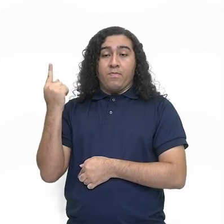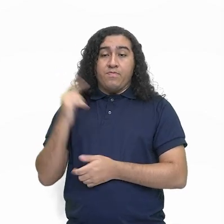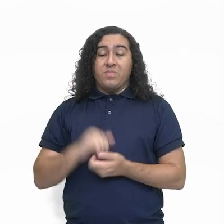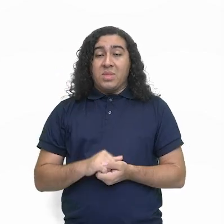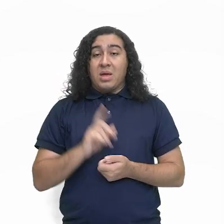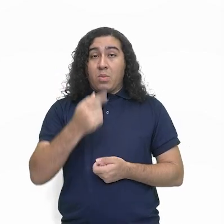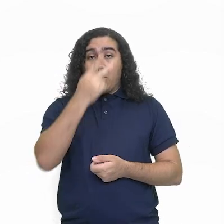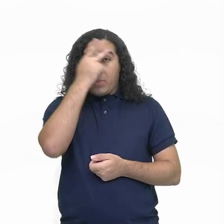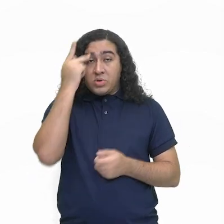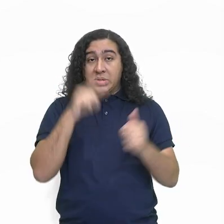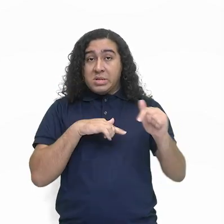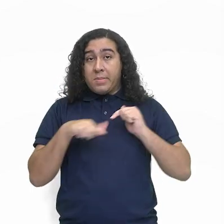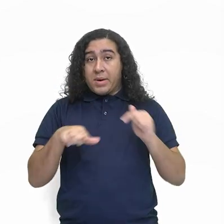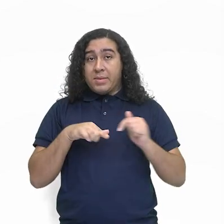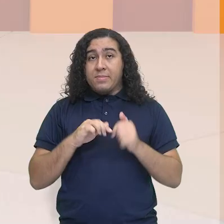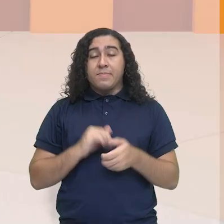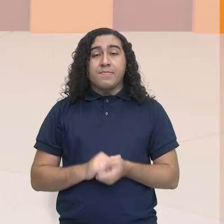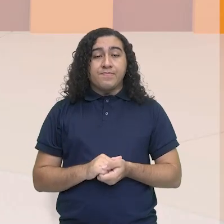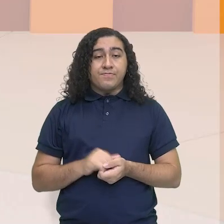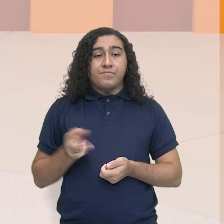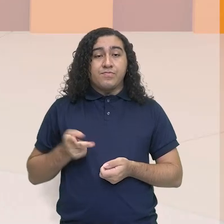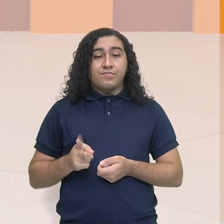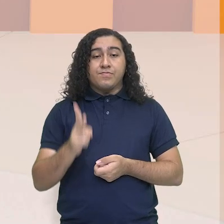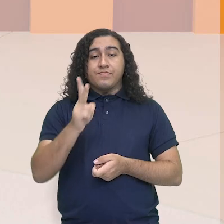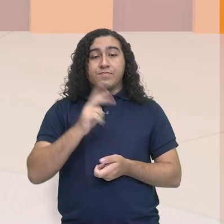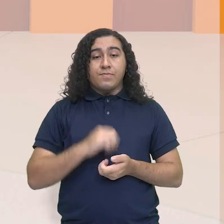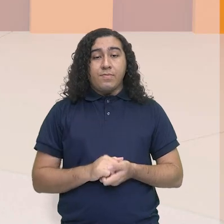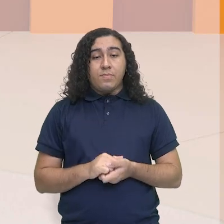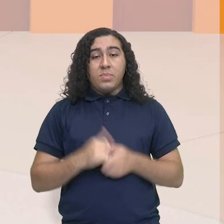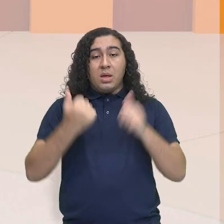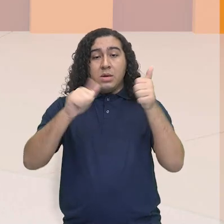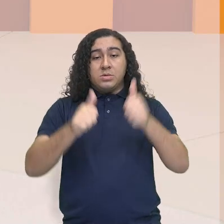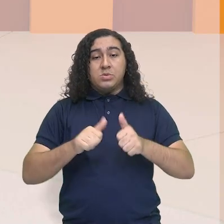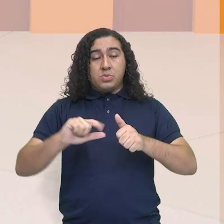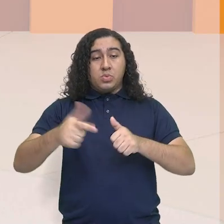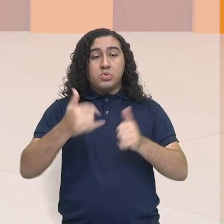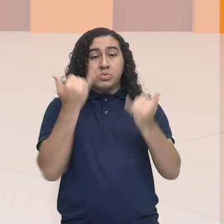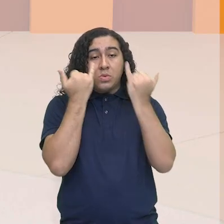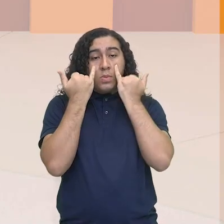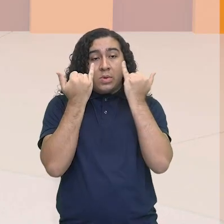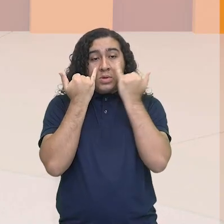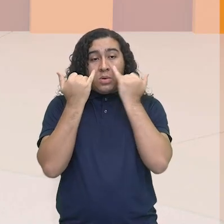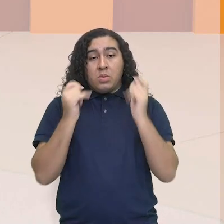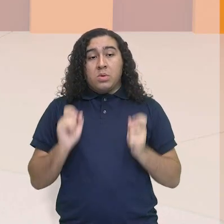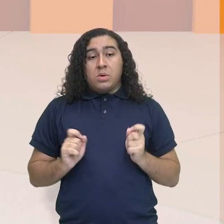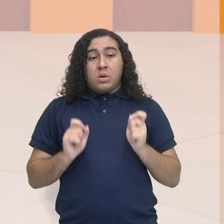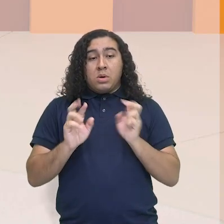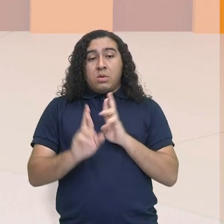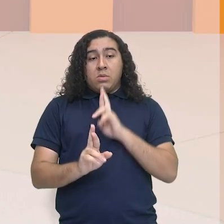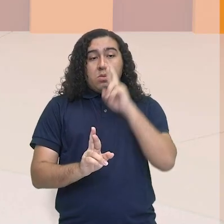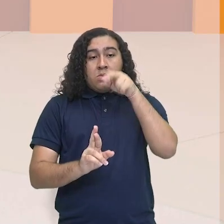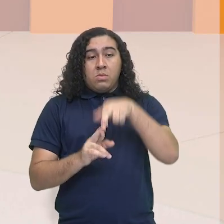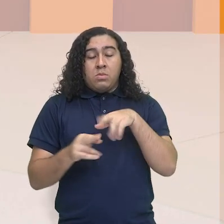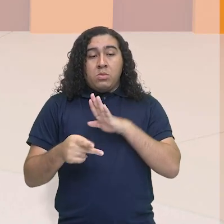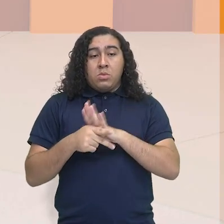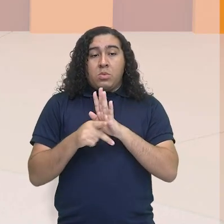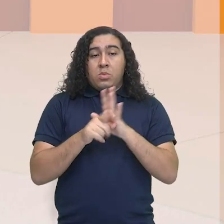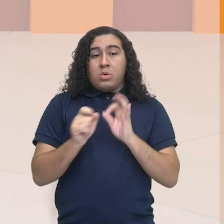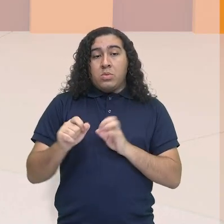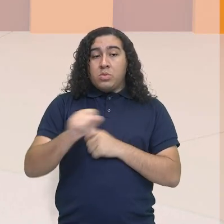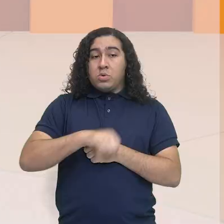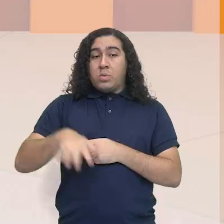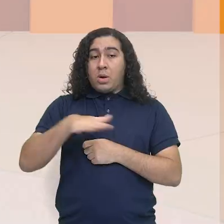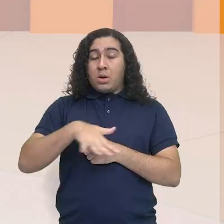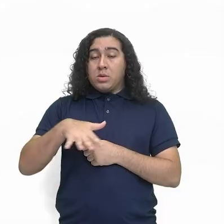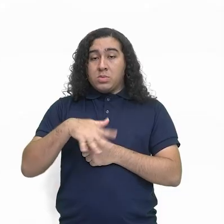trabalhador que está ali fazendo isso, né? Vamos continuar, pessoal, verificando mais informações, né, sobre a questão do espaço rural no